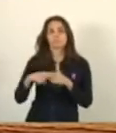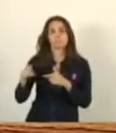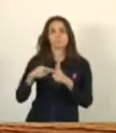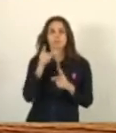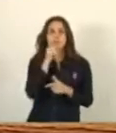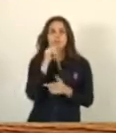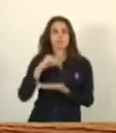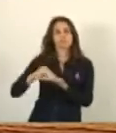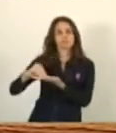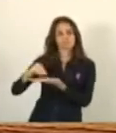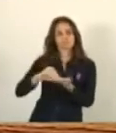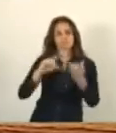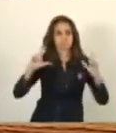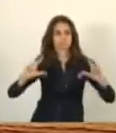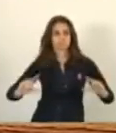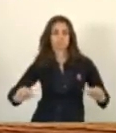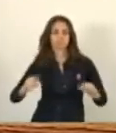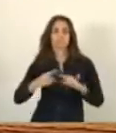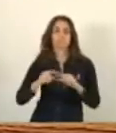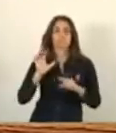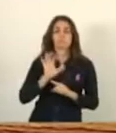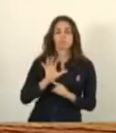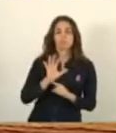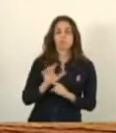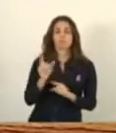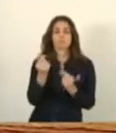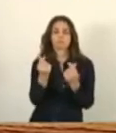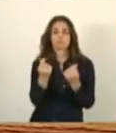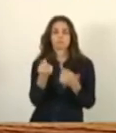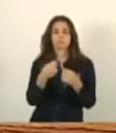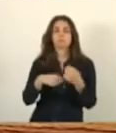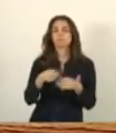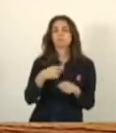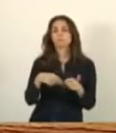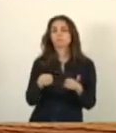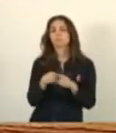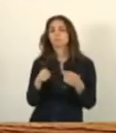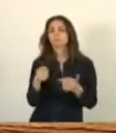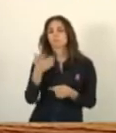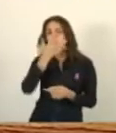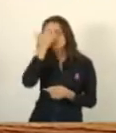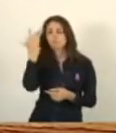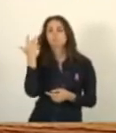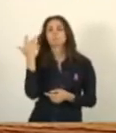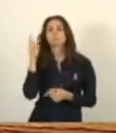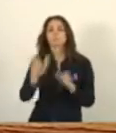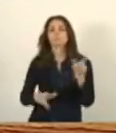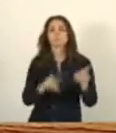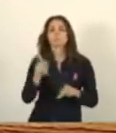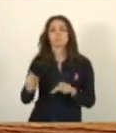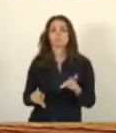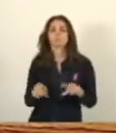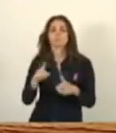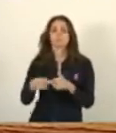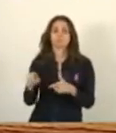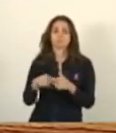que ameaça a economia do país, que interfere e ameaça a qualidade de custo de vida do nosso povo. Vivemos em 2021 a